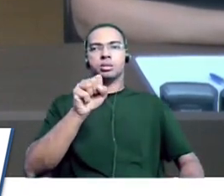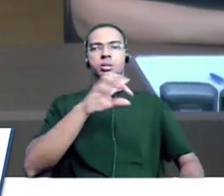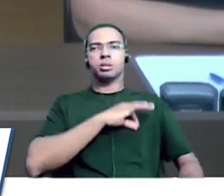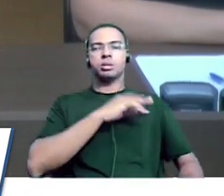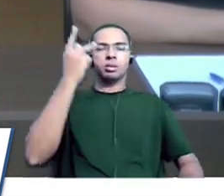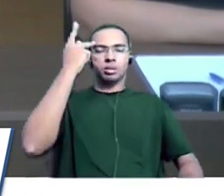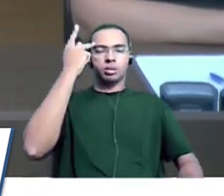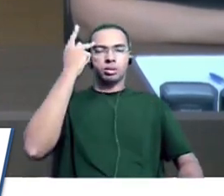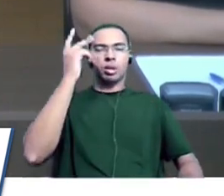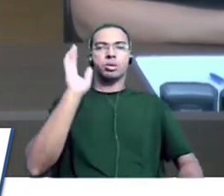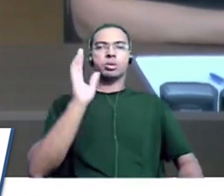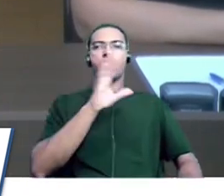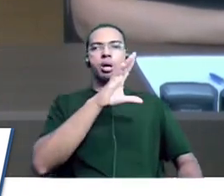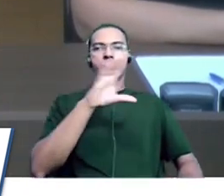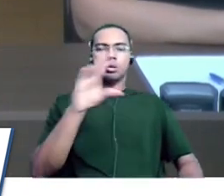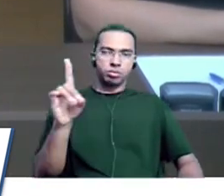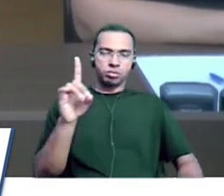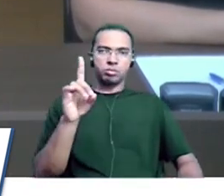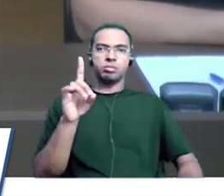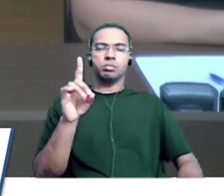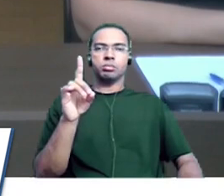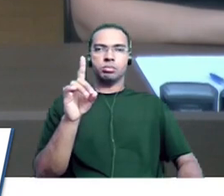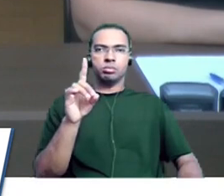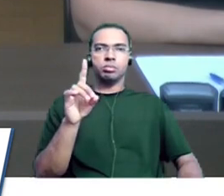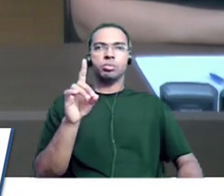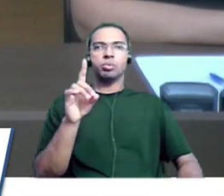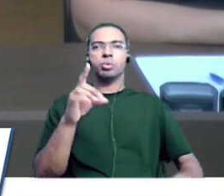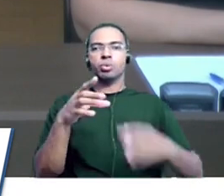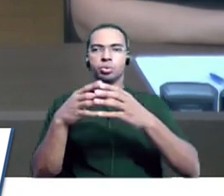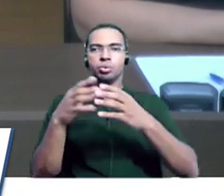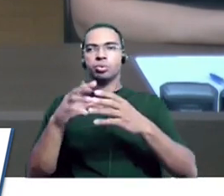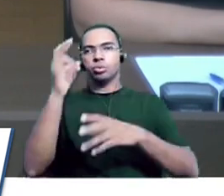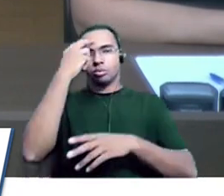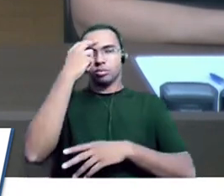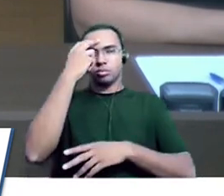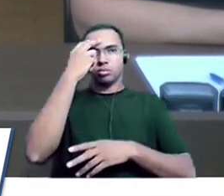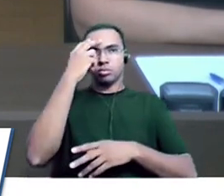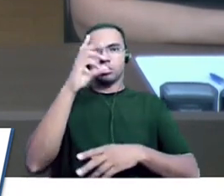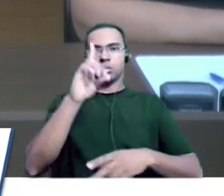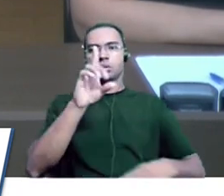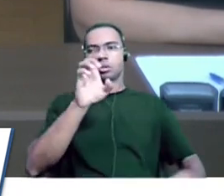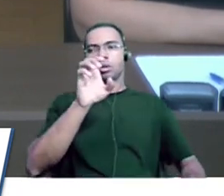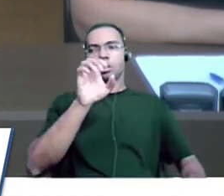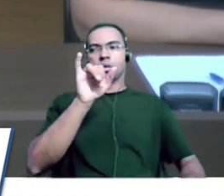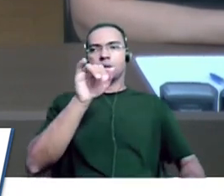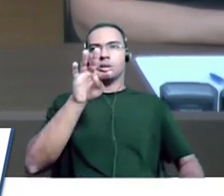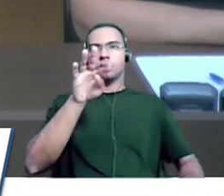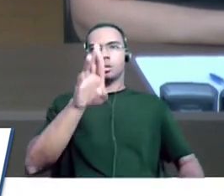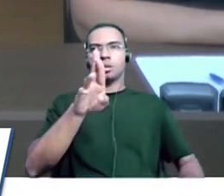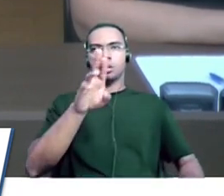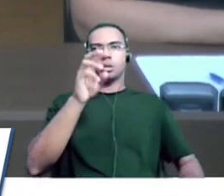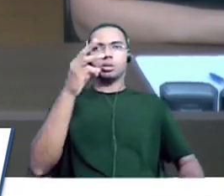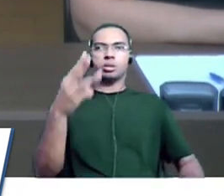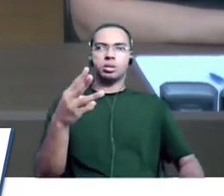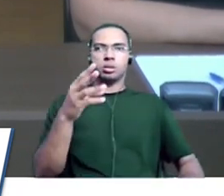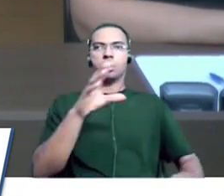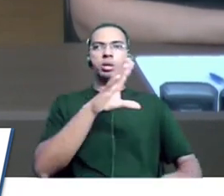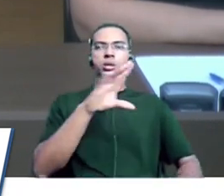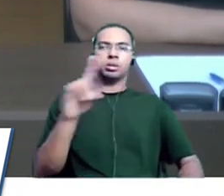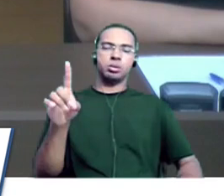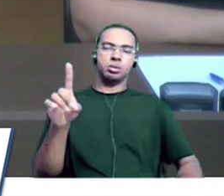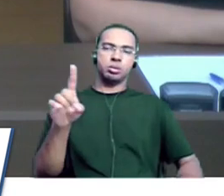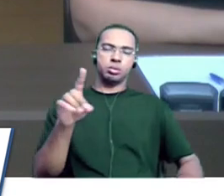como coordenador de Unidade de Inteligência, DINTER 3, coordenador do Núcleo